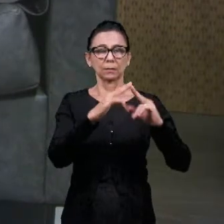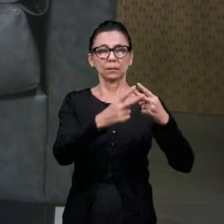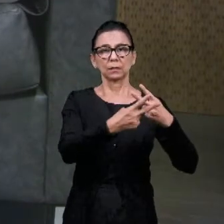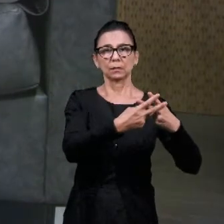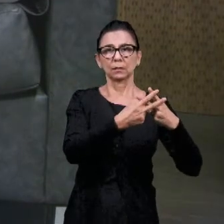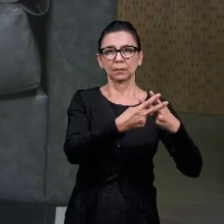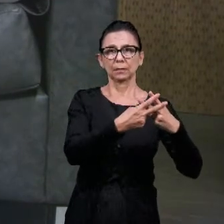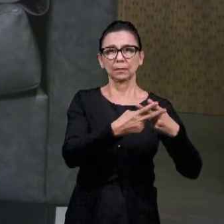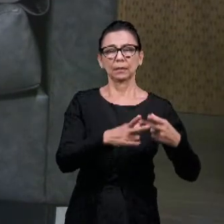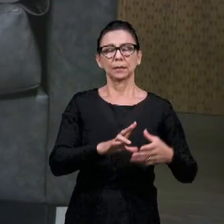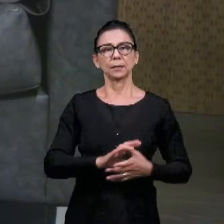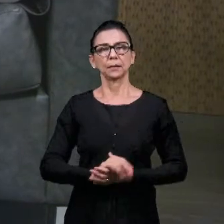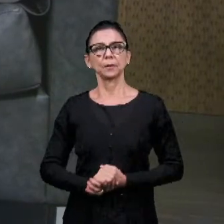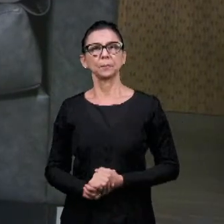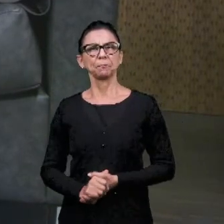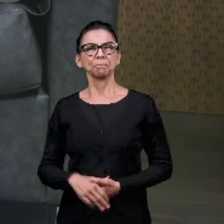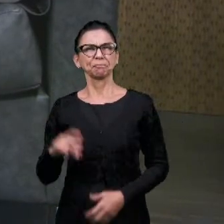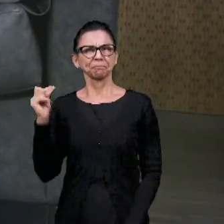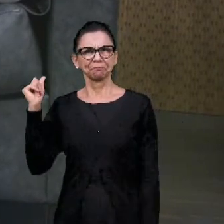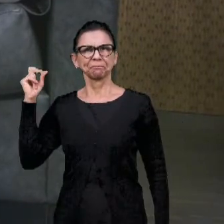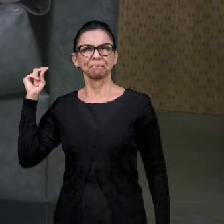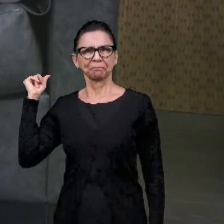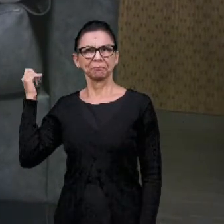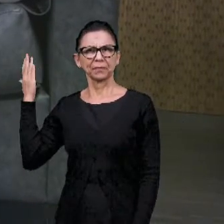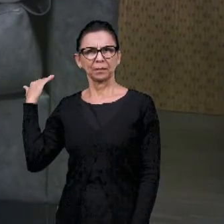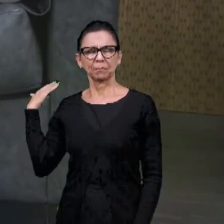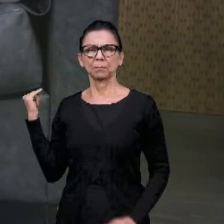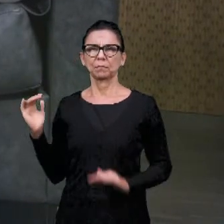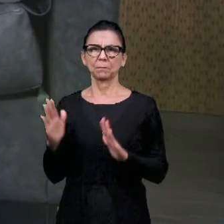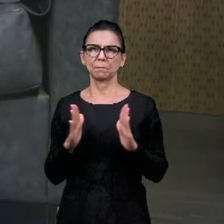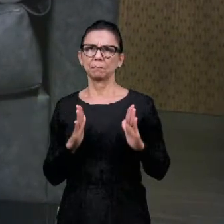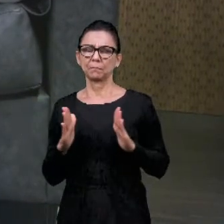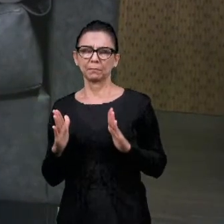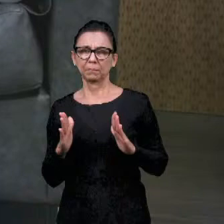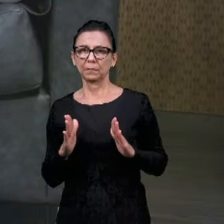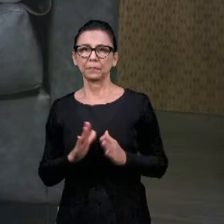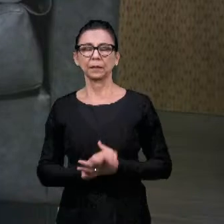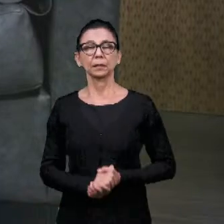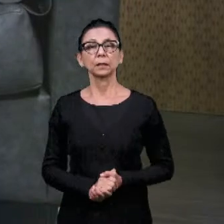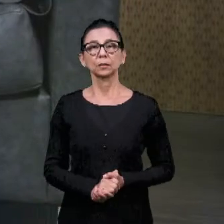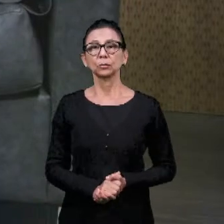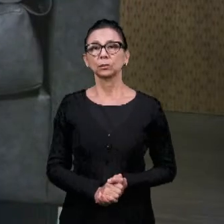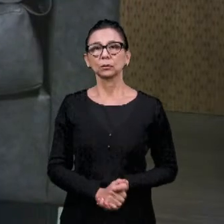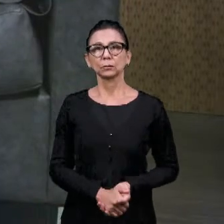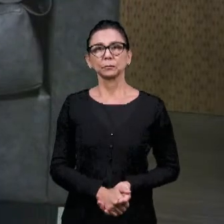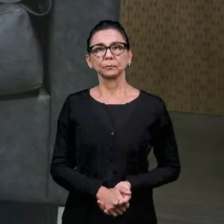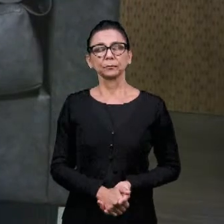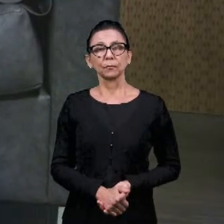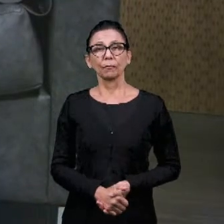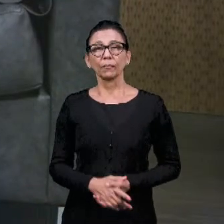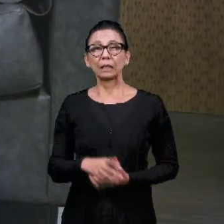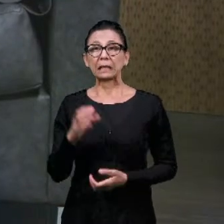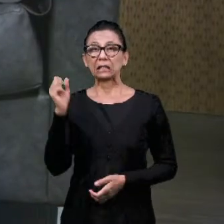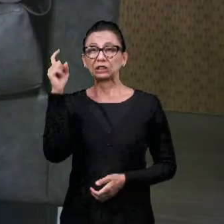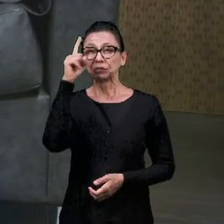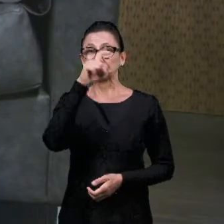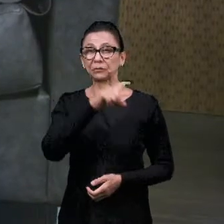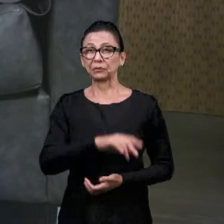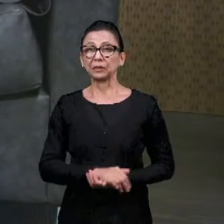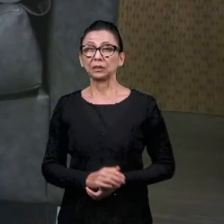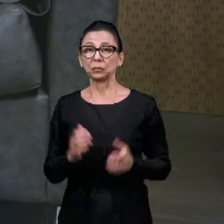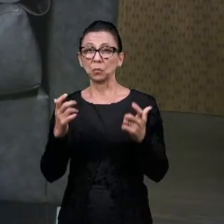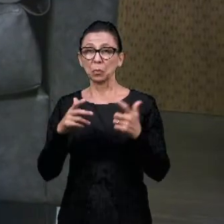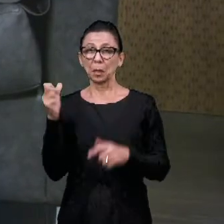Certamente, e sobretudo naquela época, não há lugar pior, talvez, de maior